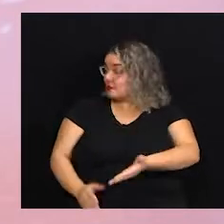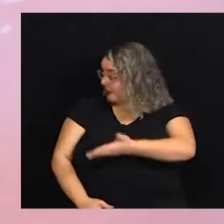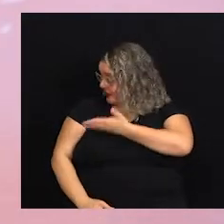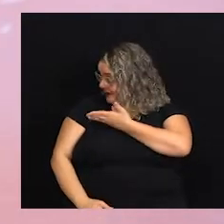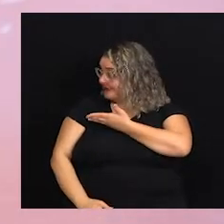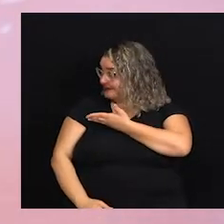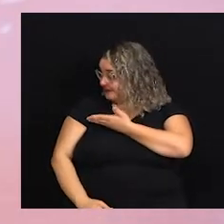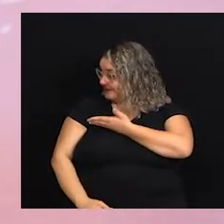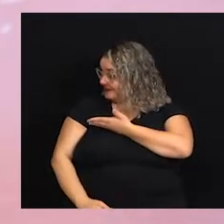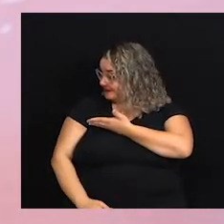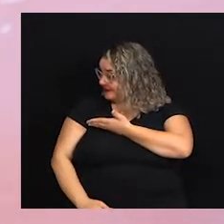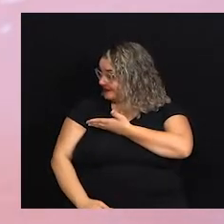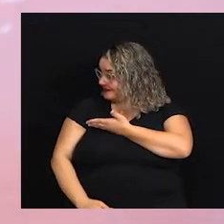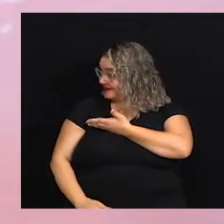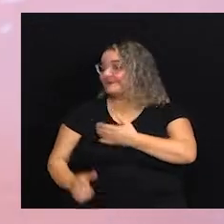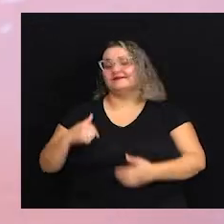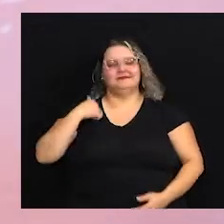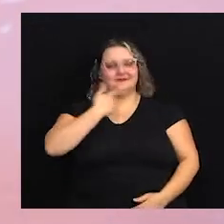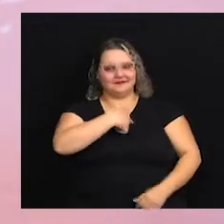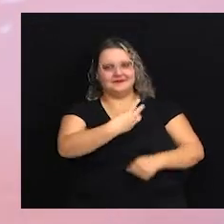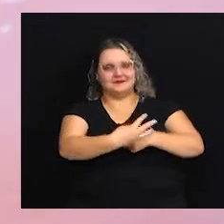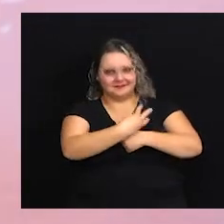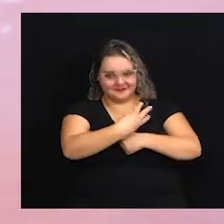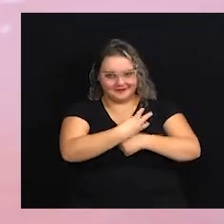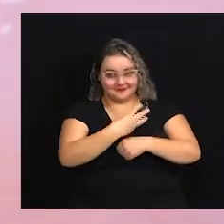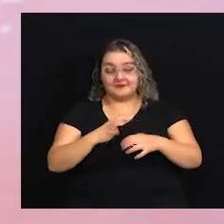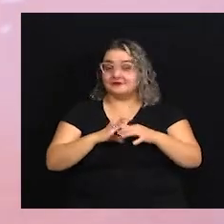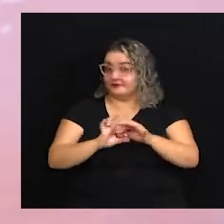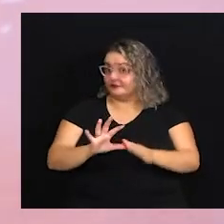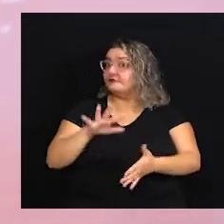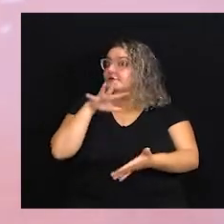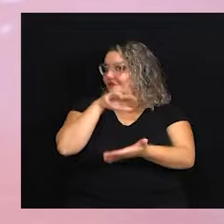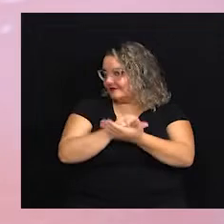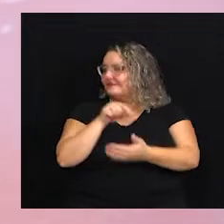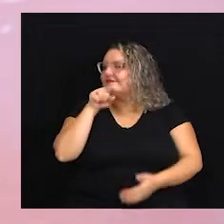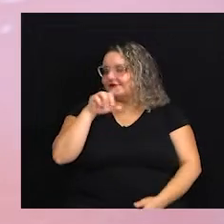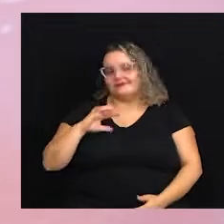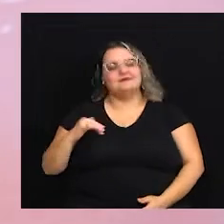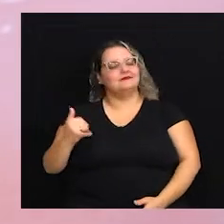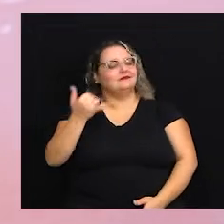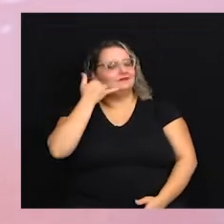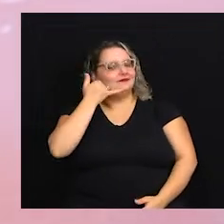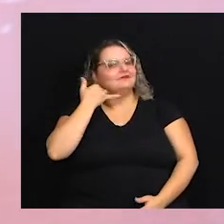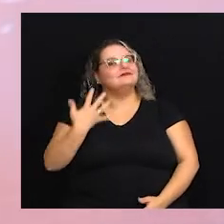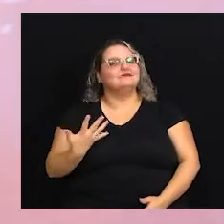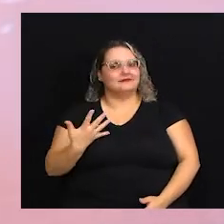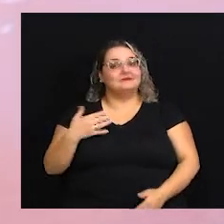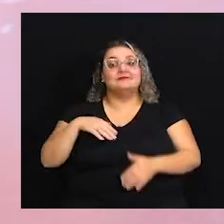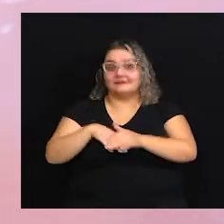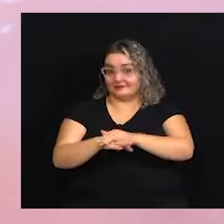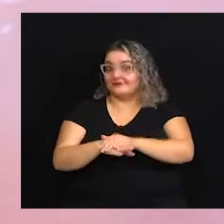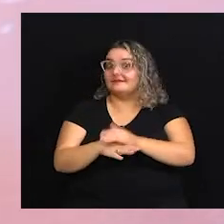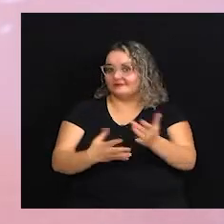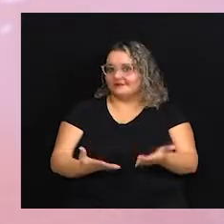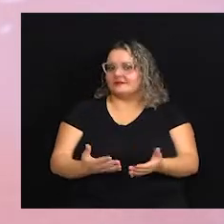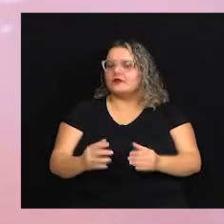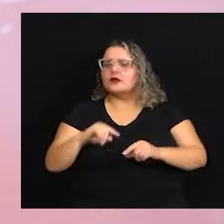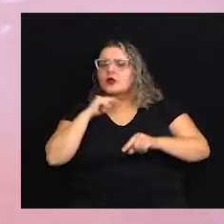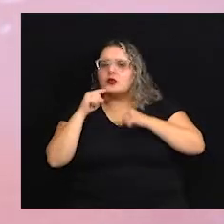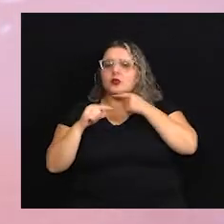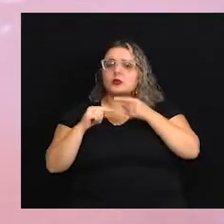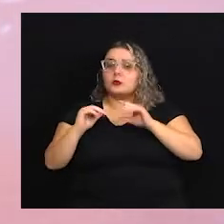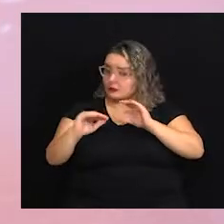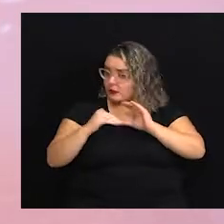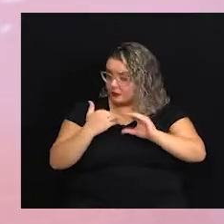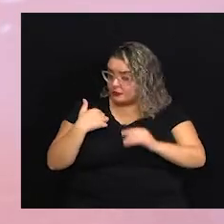aparecendo agora no seu vídeo? É o nosso WhatsApp. Deixa ele registrado aí no seu celular e sempre que tiver alguma dúvida, manda pra